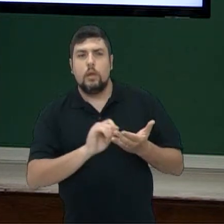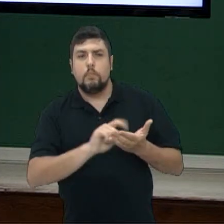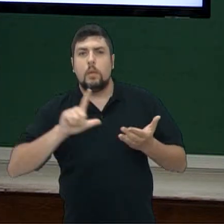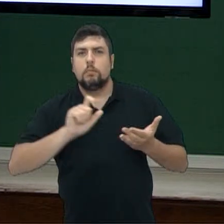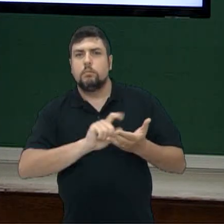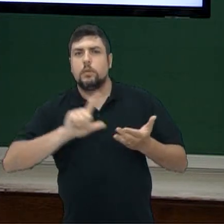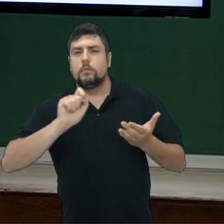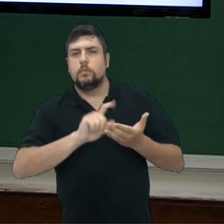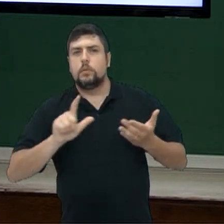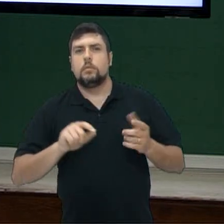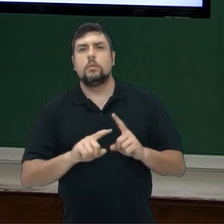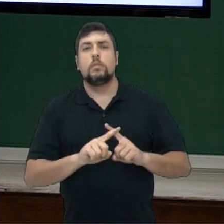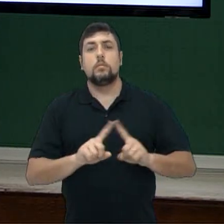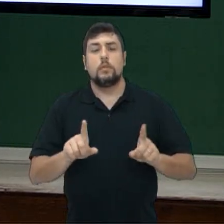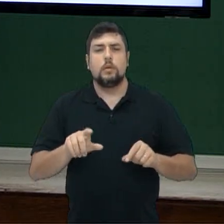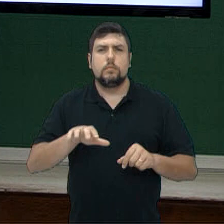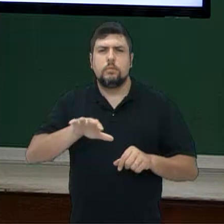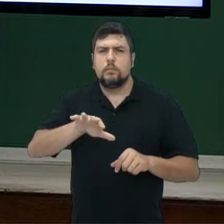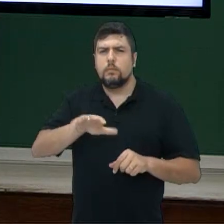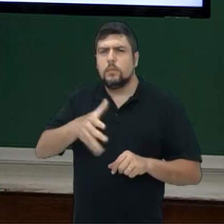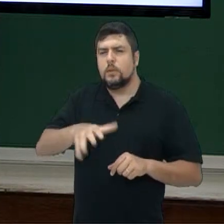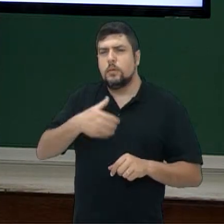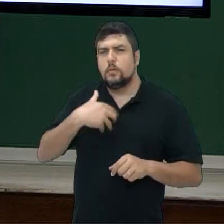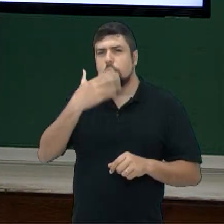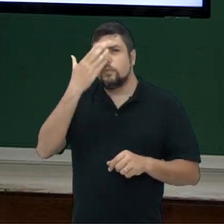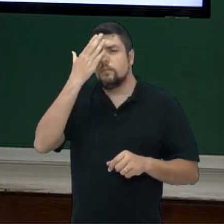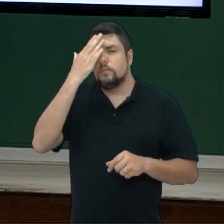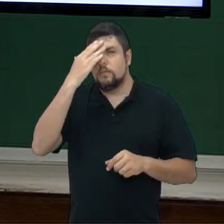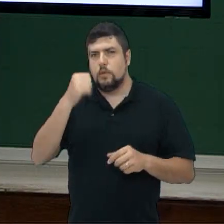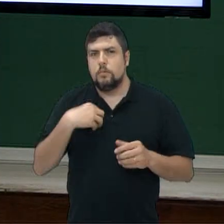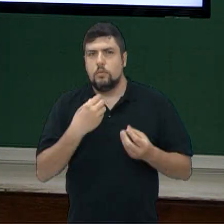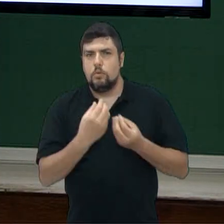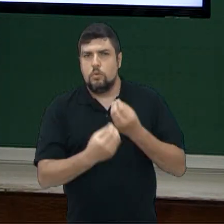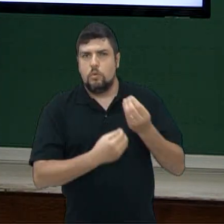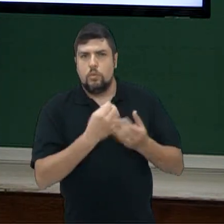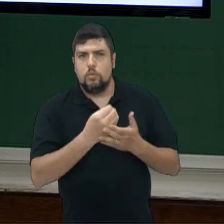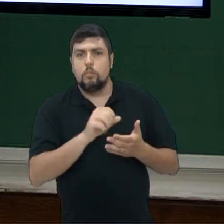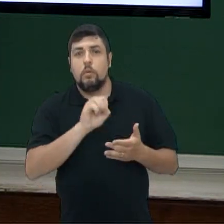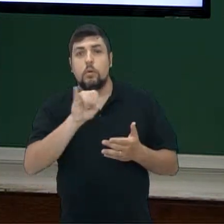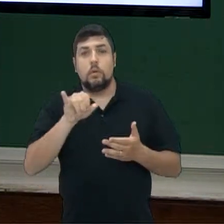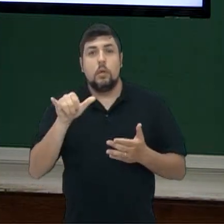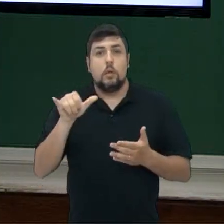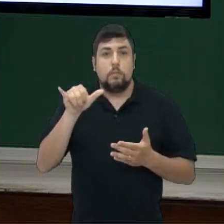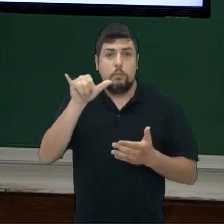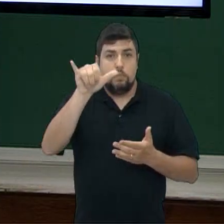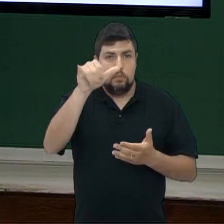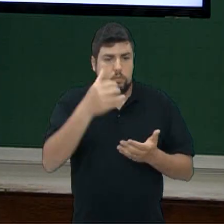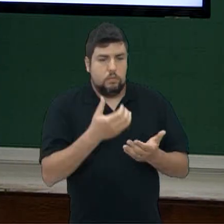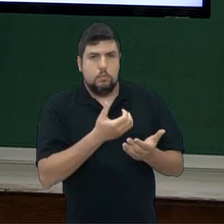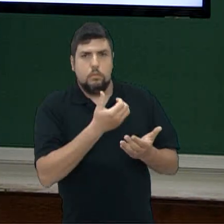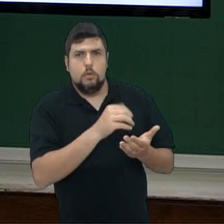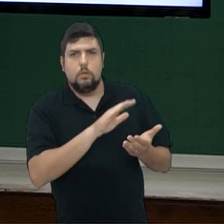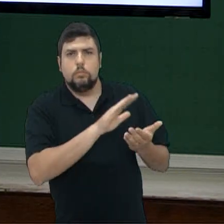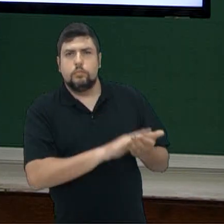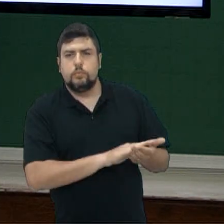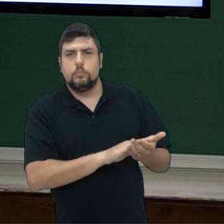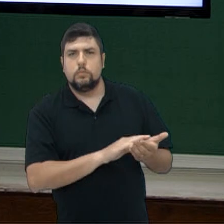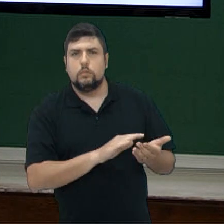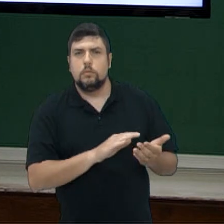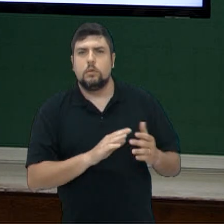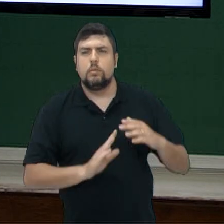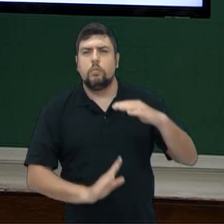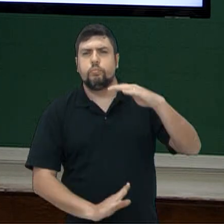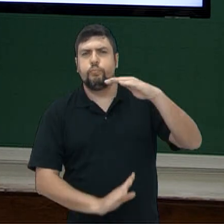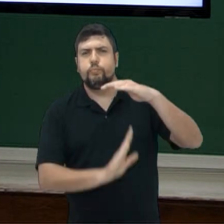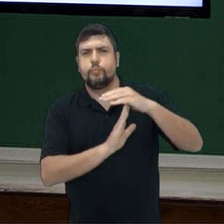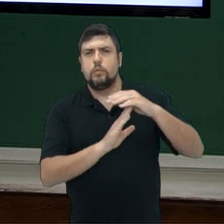assim, mas mais ou menos assim, para a gente ter uma ideia, no modo standby, ele dura ali 607